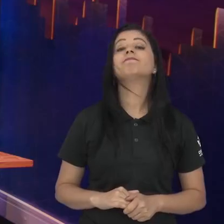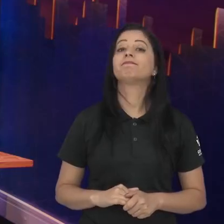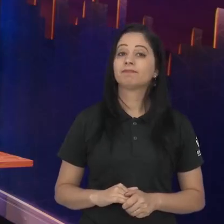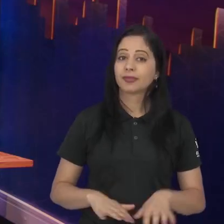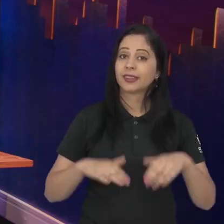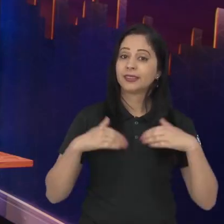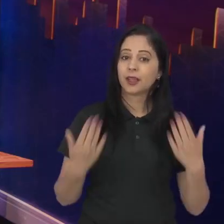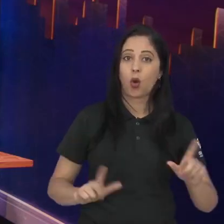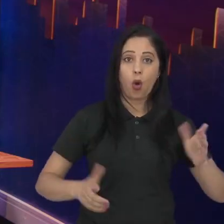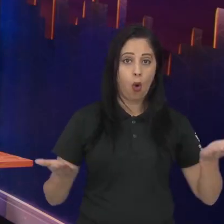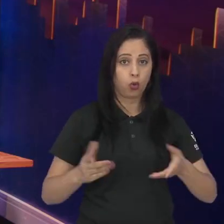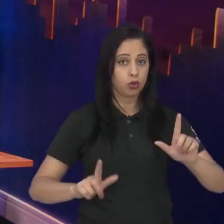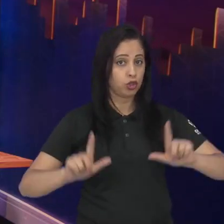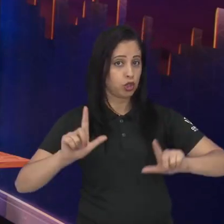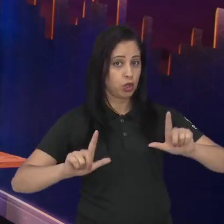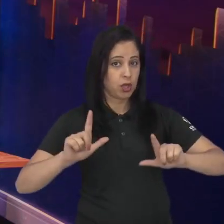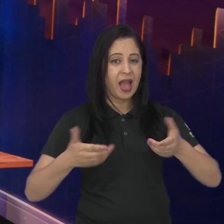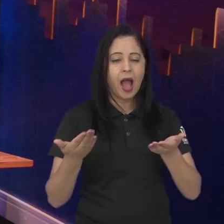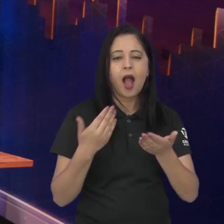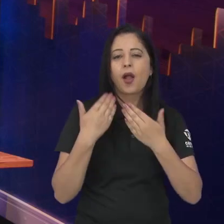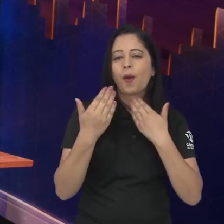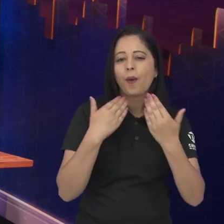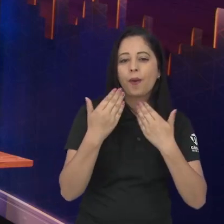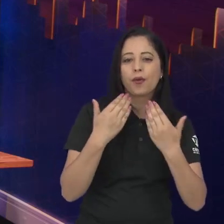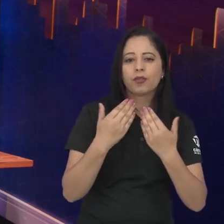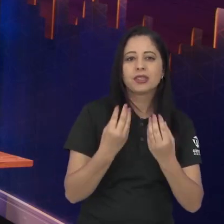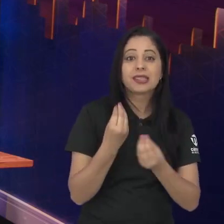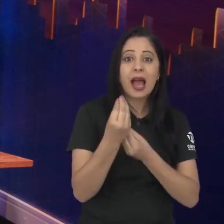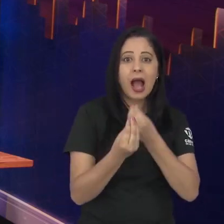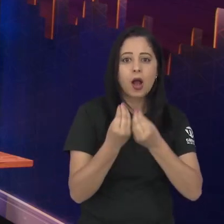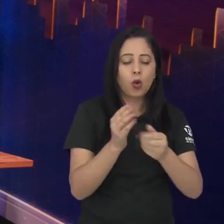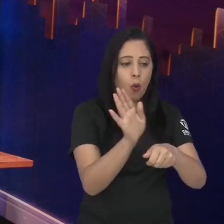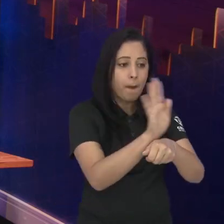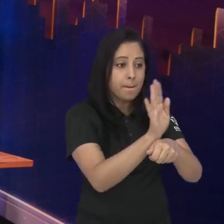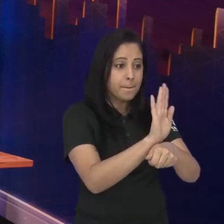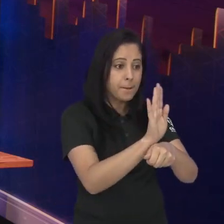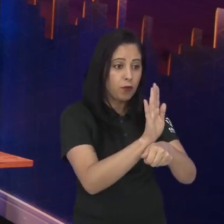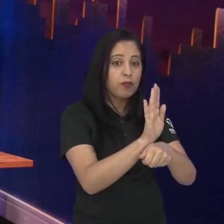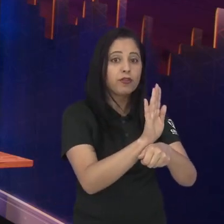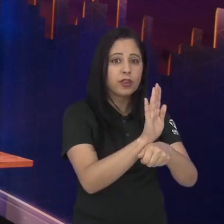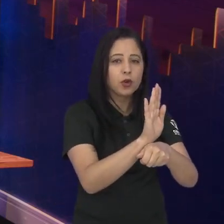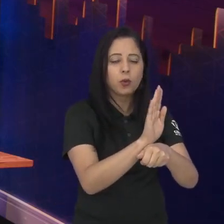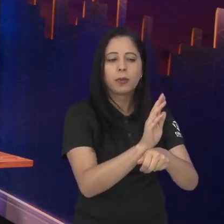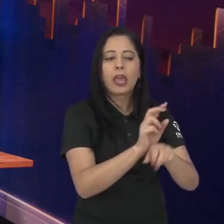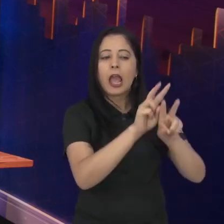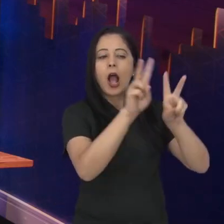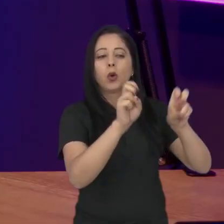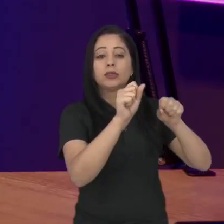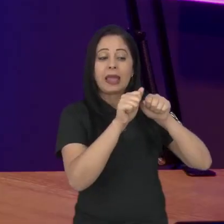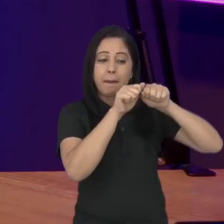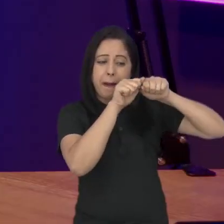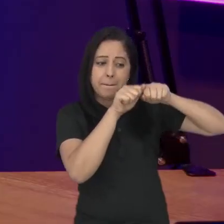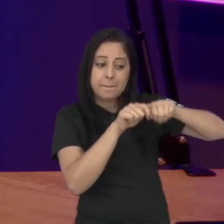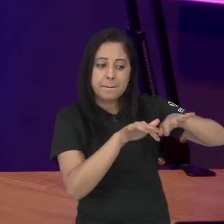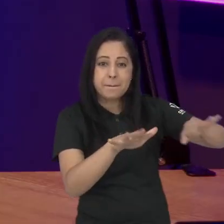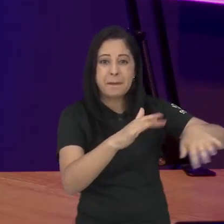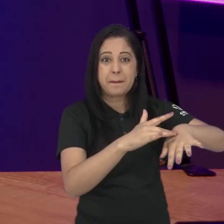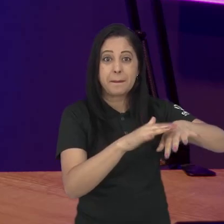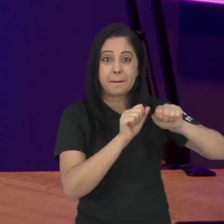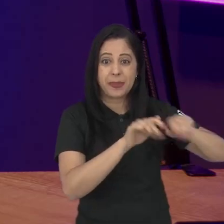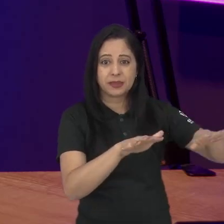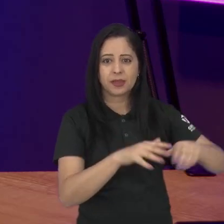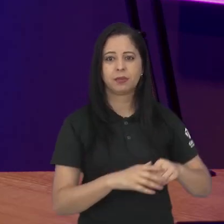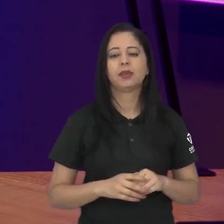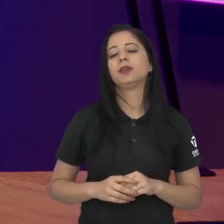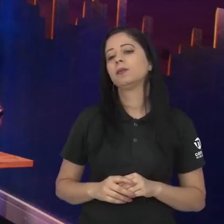É isso, gente. Hoje a gente vai falar um pouquinho sobre como a ficção trabalha com as pandemias, né? Como a ficção traz as